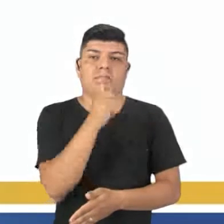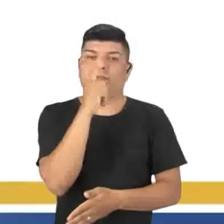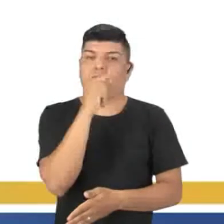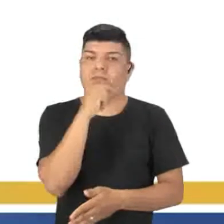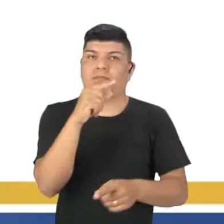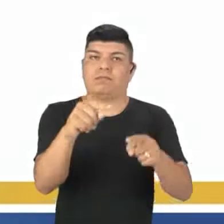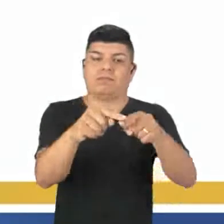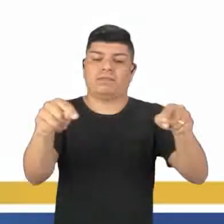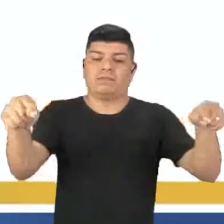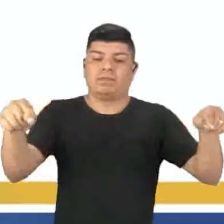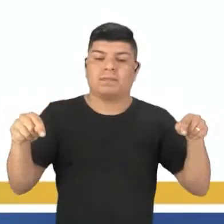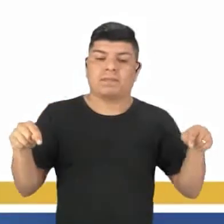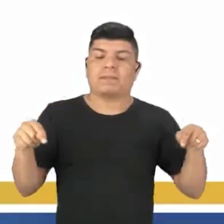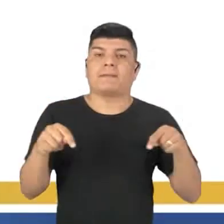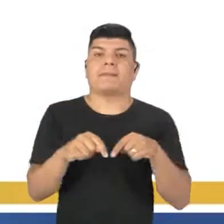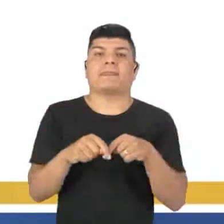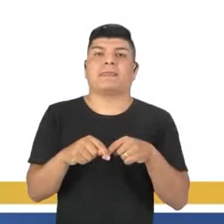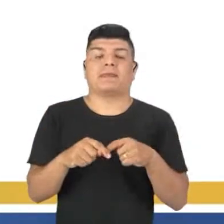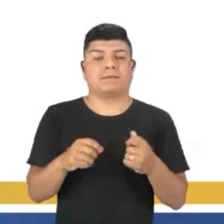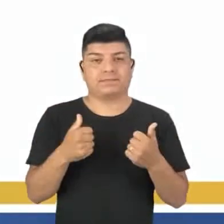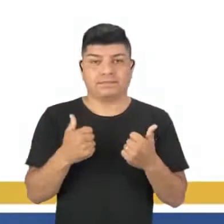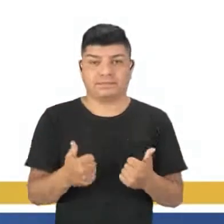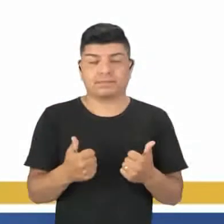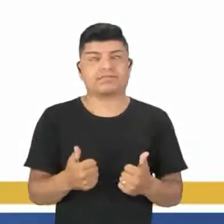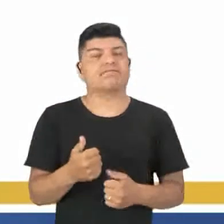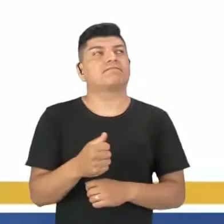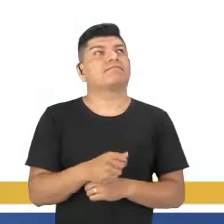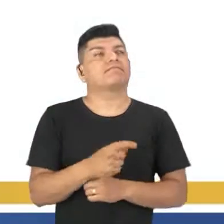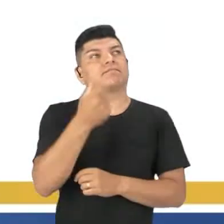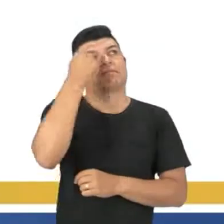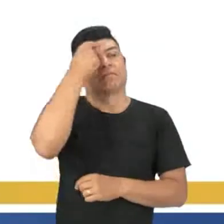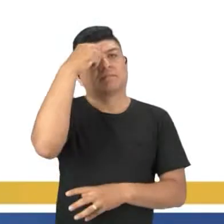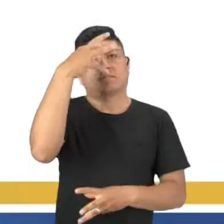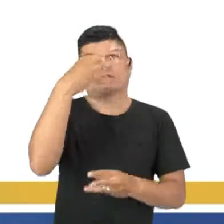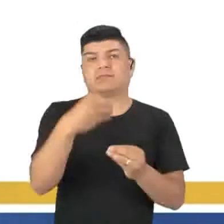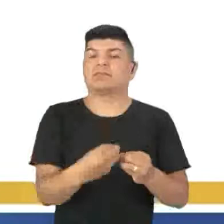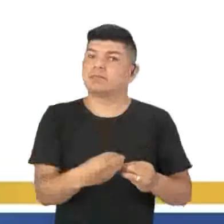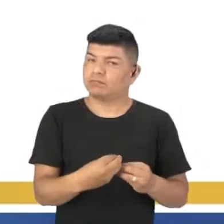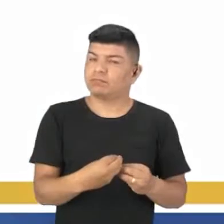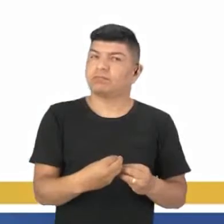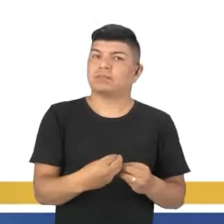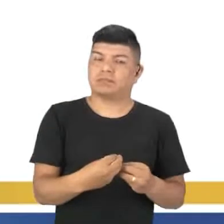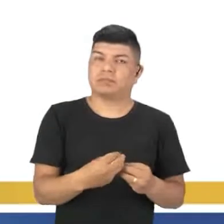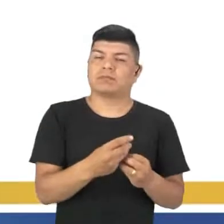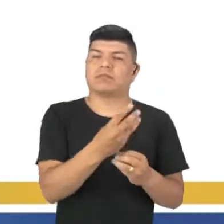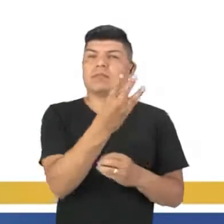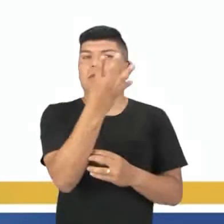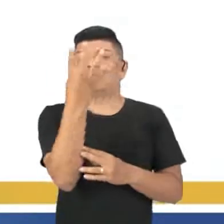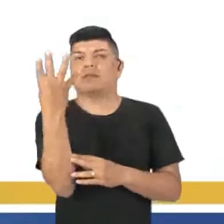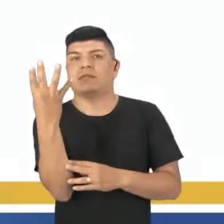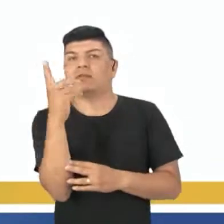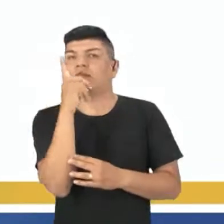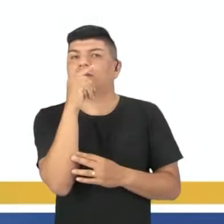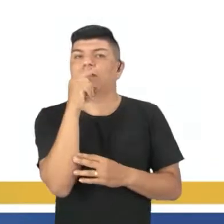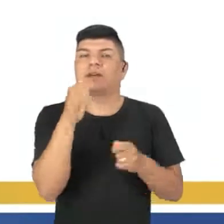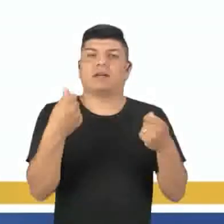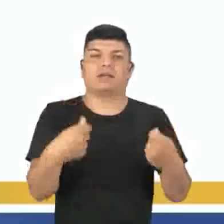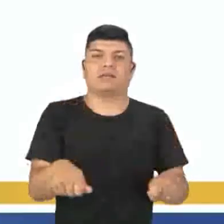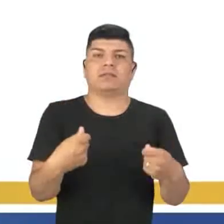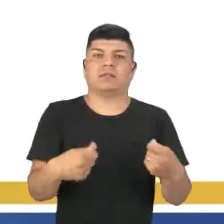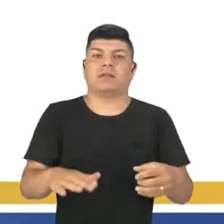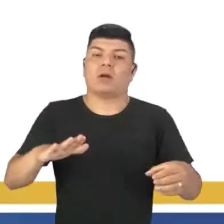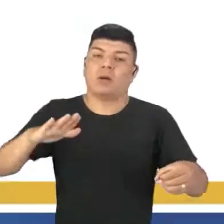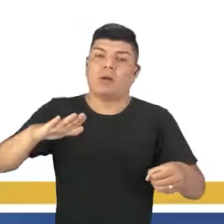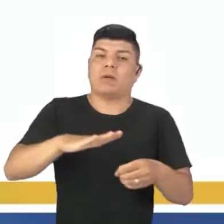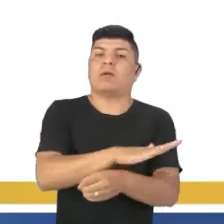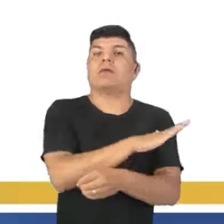Ah, muito bem. Você pode ter pensado que já sabe, né? Aí que a quantidade de água necessária para encher a piscina,